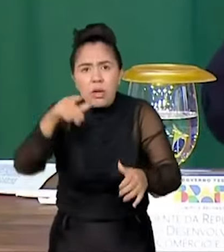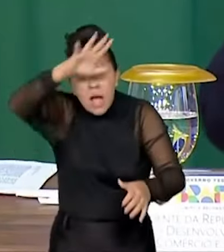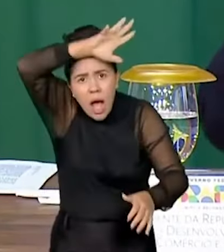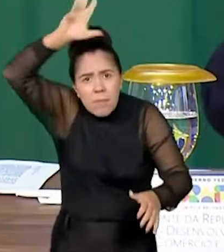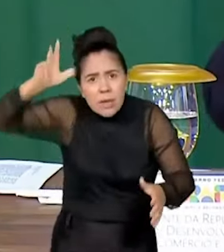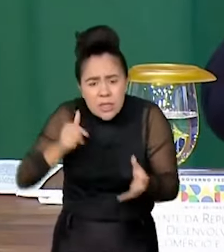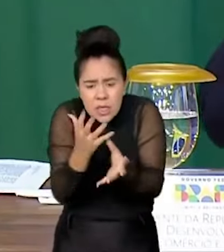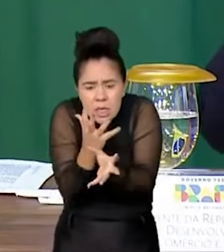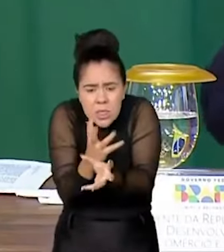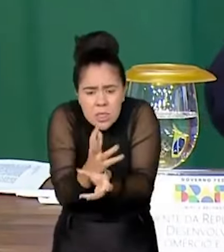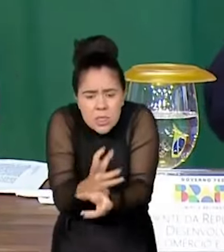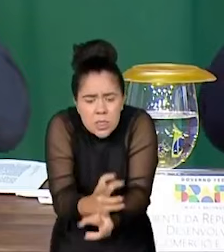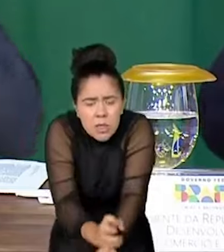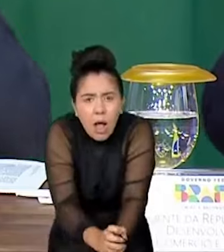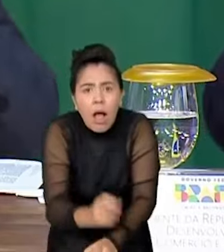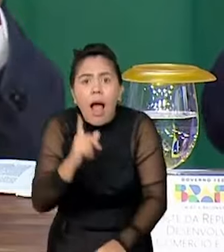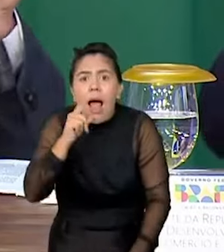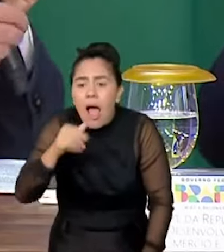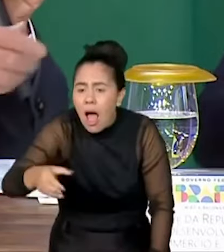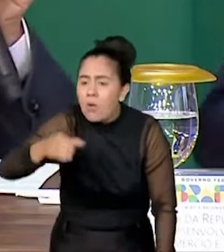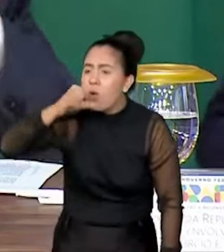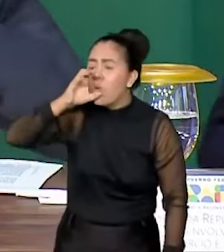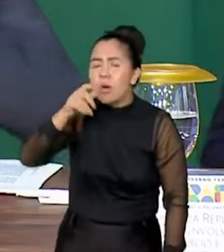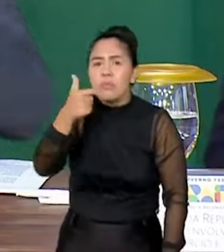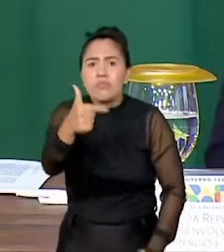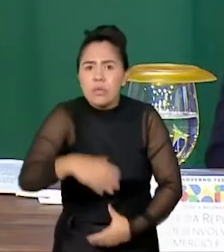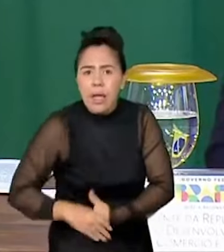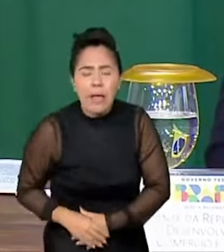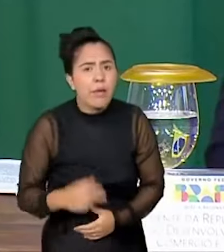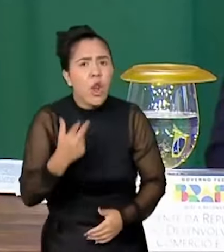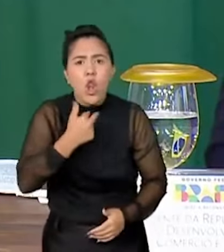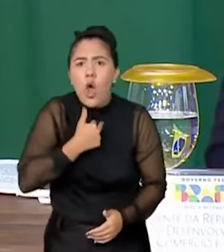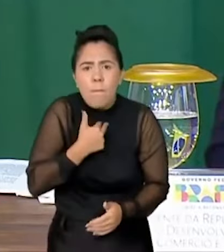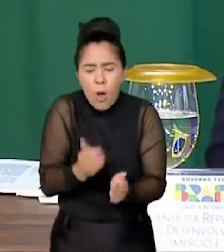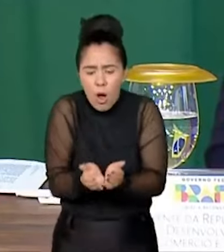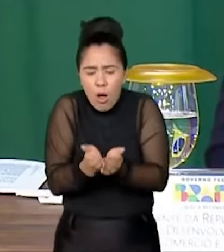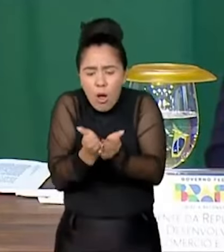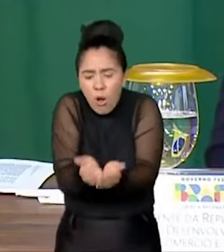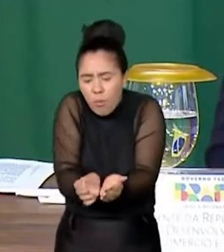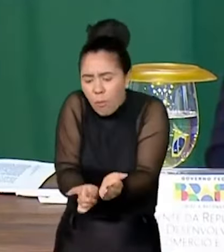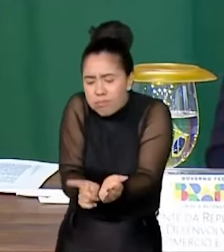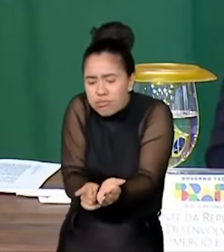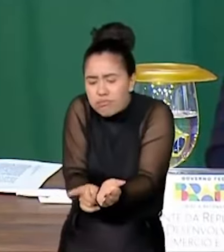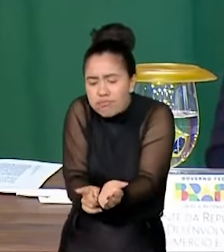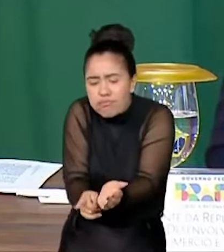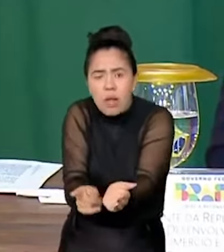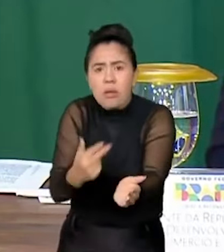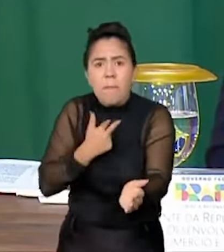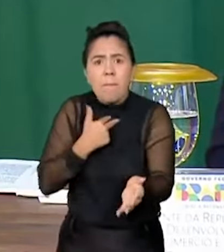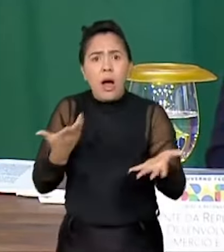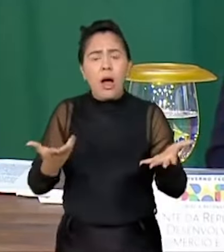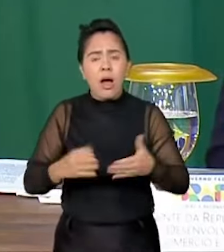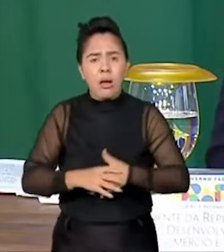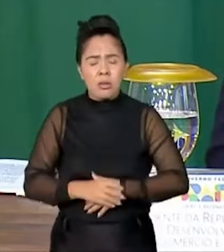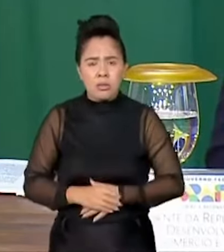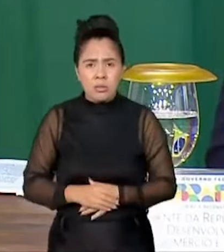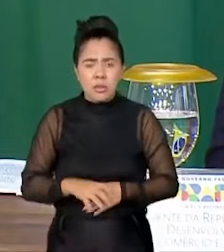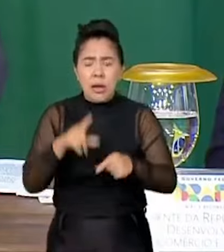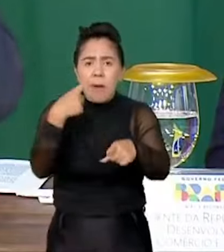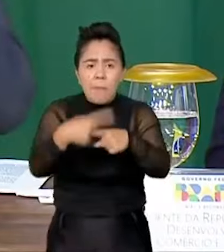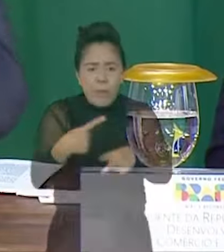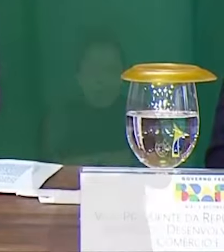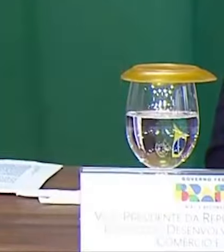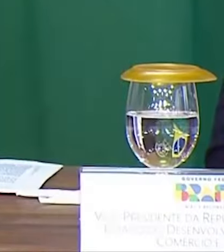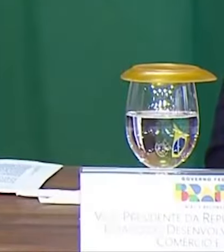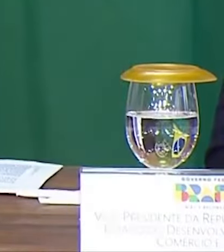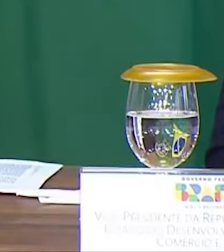beber. O cara não poder transitar com o seu barquinho, com o motor de uma voadeira, porque a água que tinha